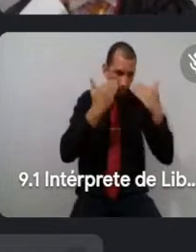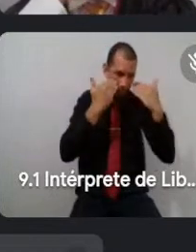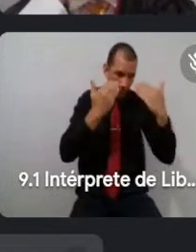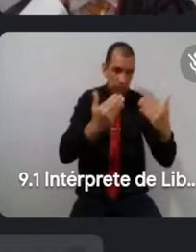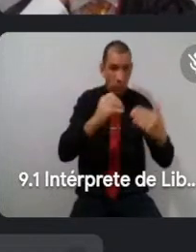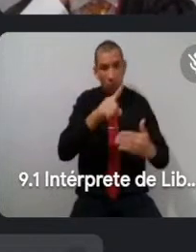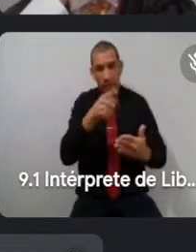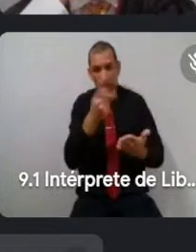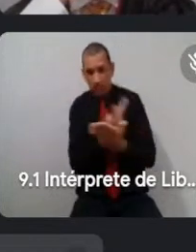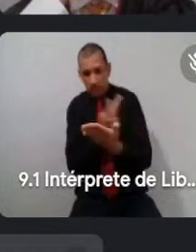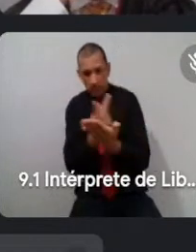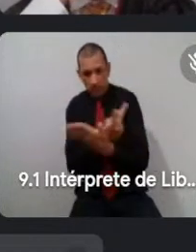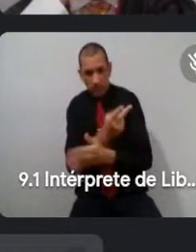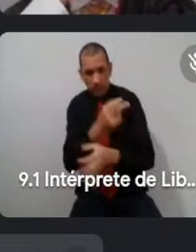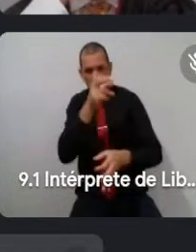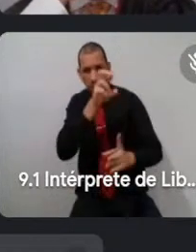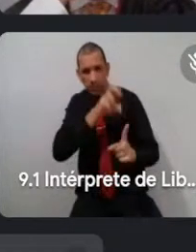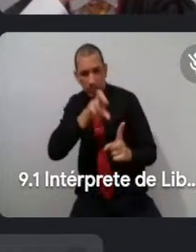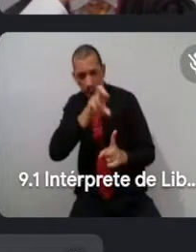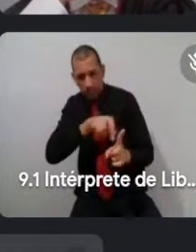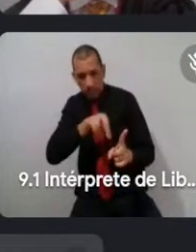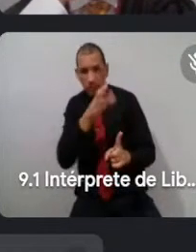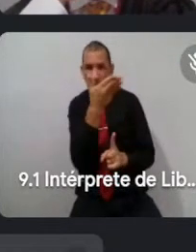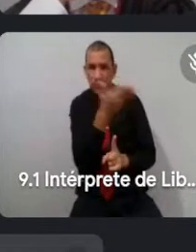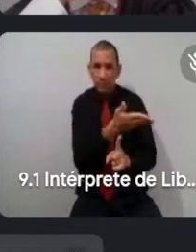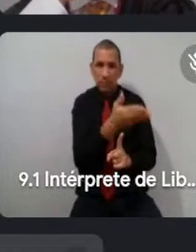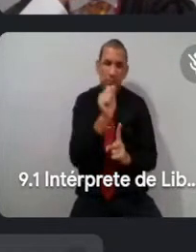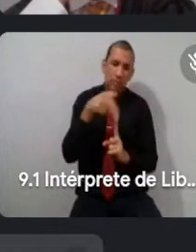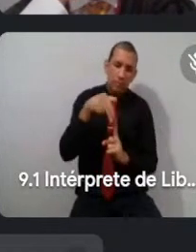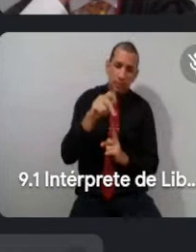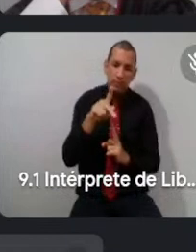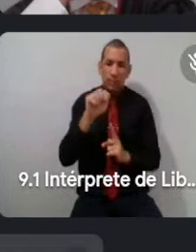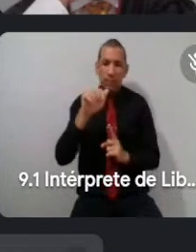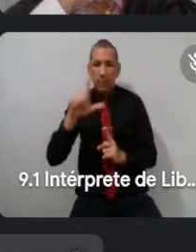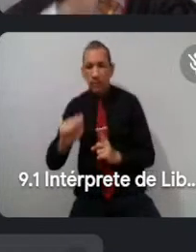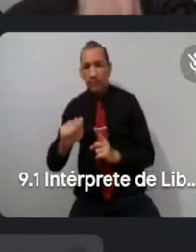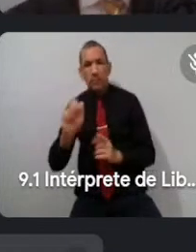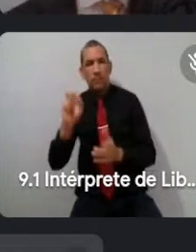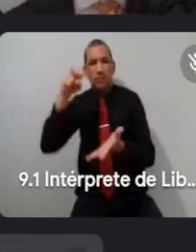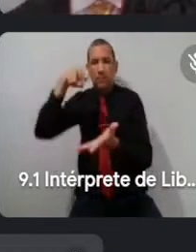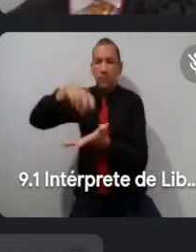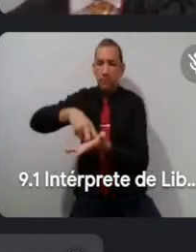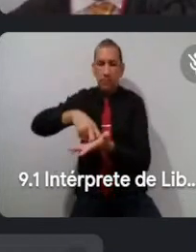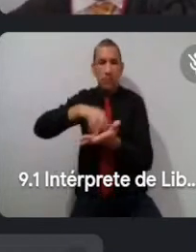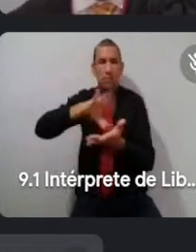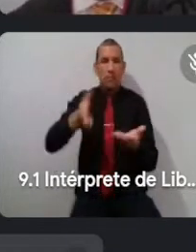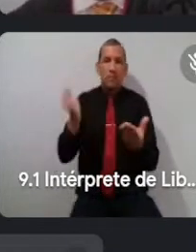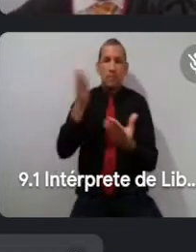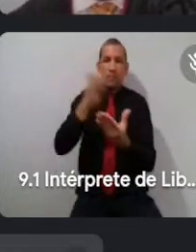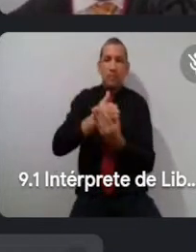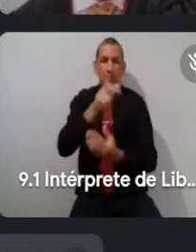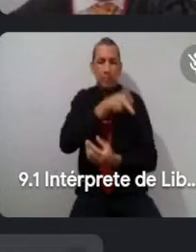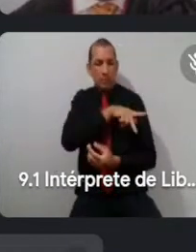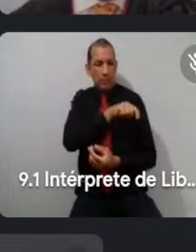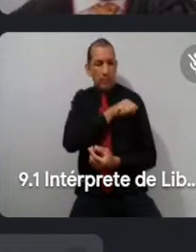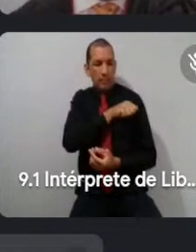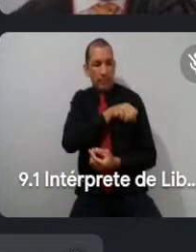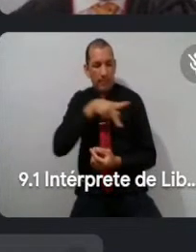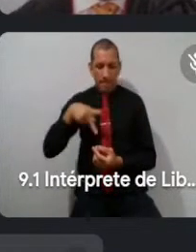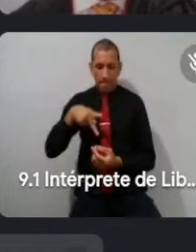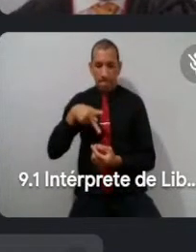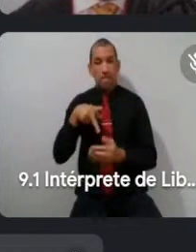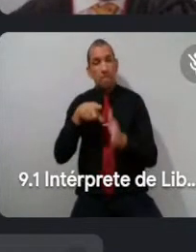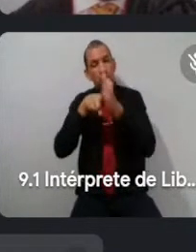conduta esse dos investigados doutora Ana Paula assim de cima do remeter os autos ao Ministério Público para apurar